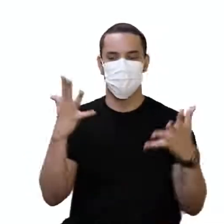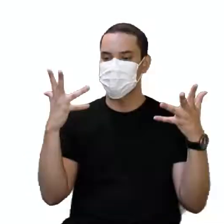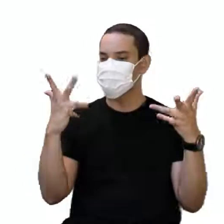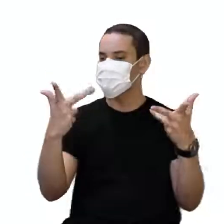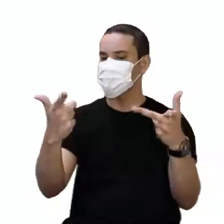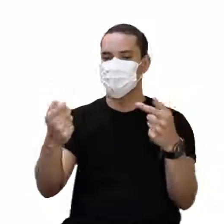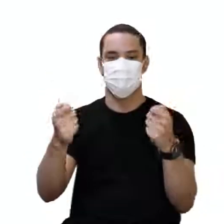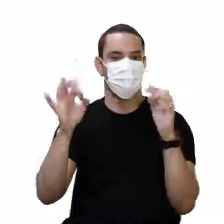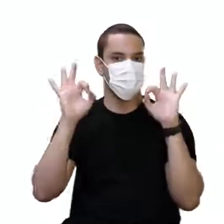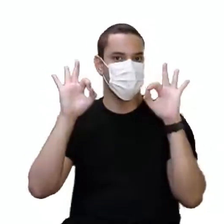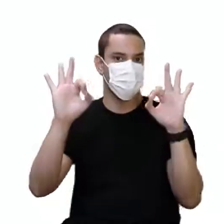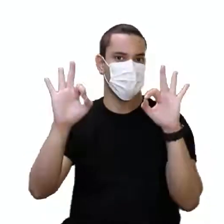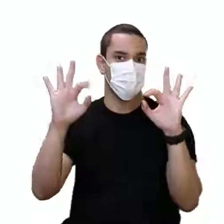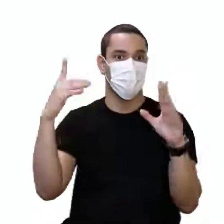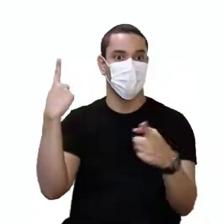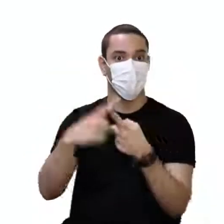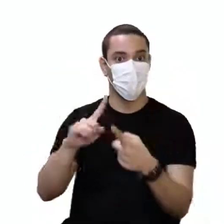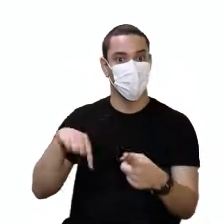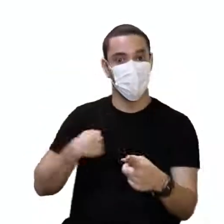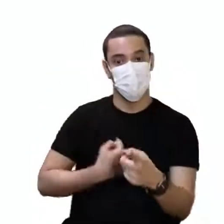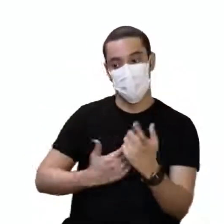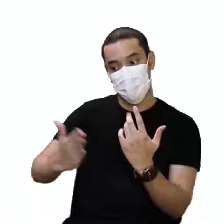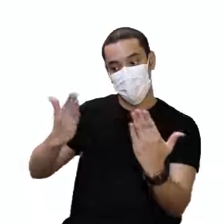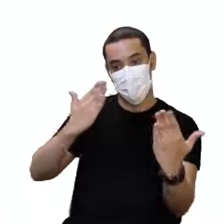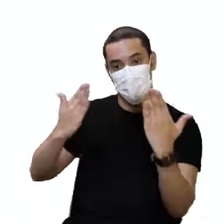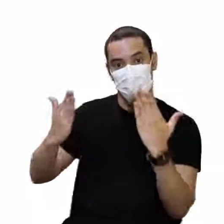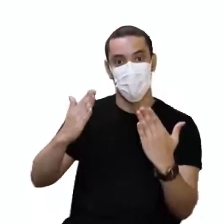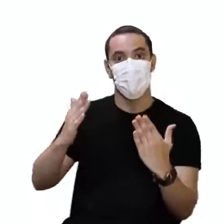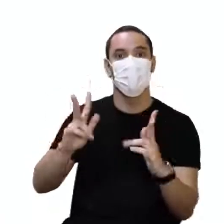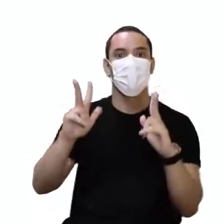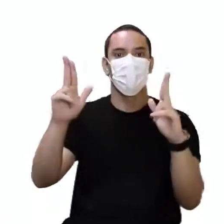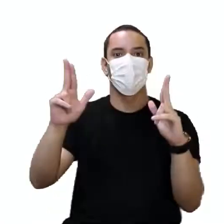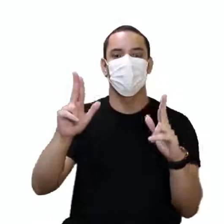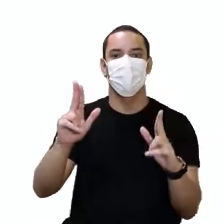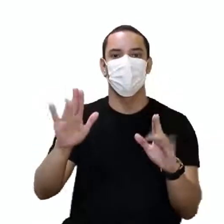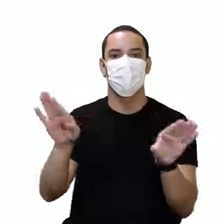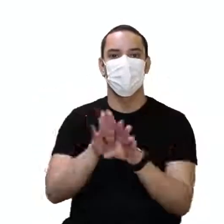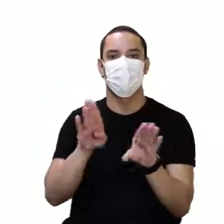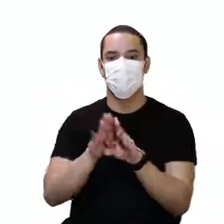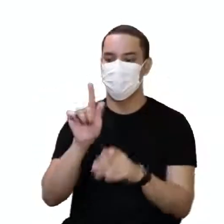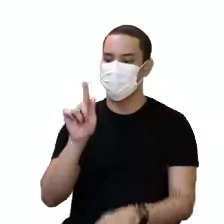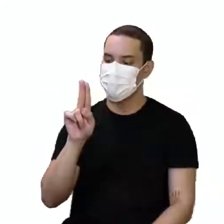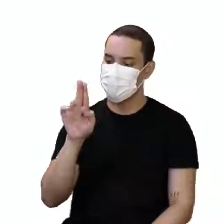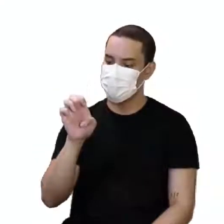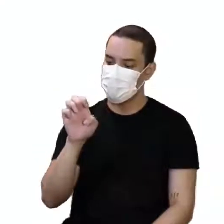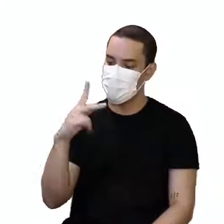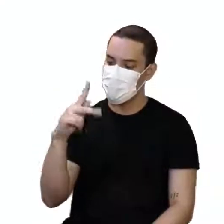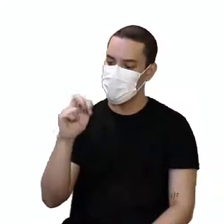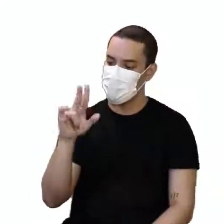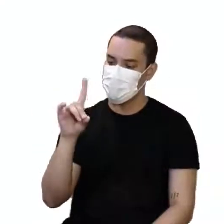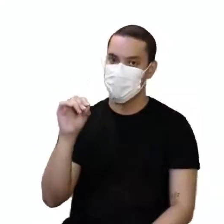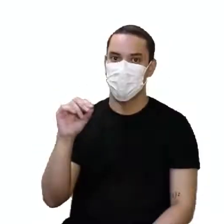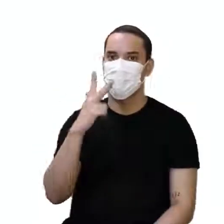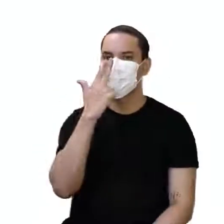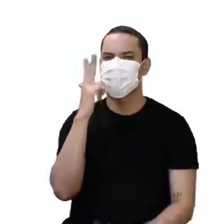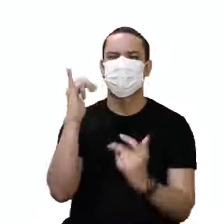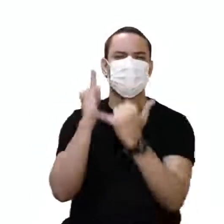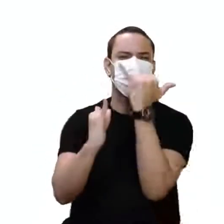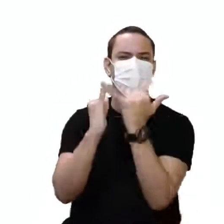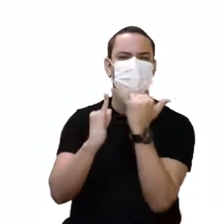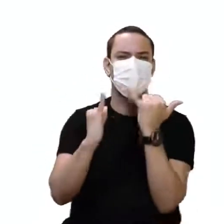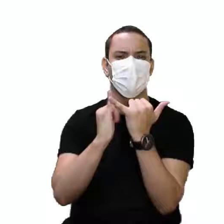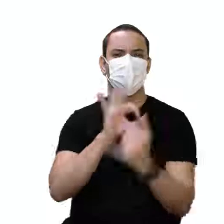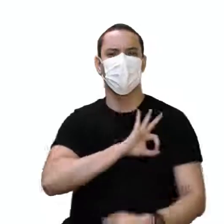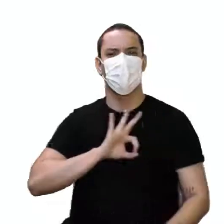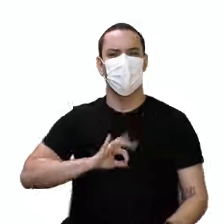fantástica, né? Que a gente só vai comparar aí os guepardos. Os guepardos também, quando eles dão aquelas corridas,